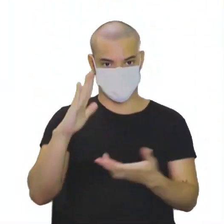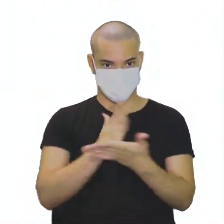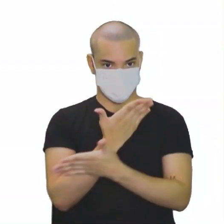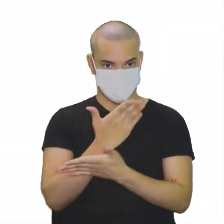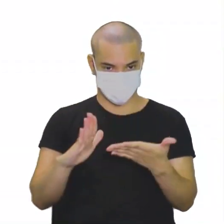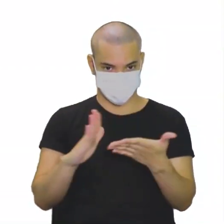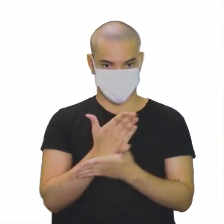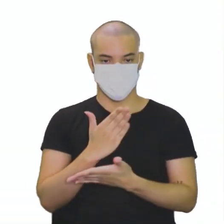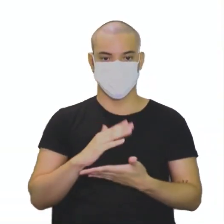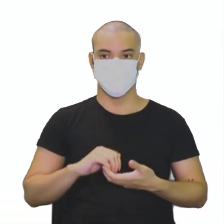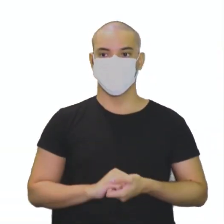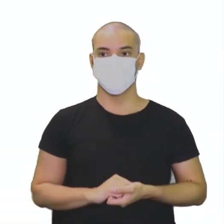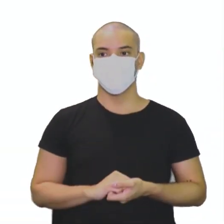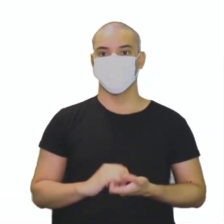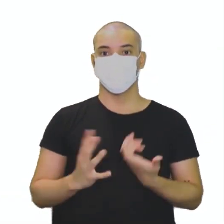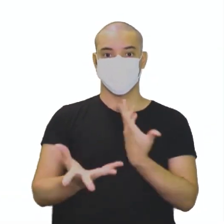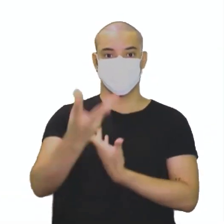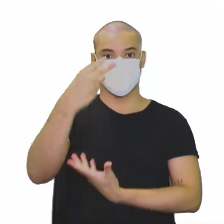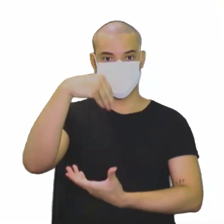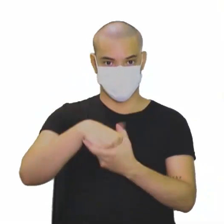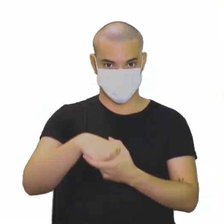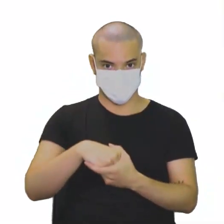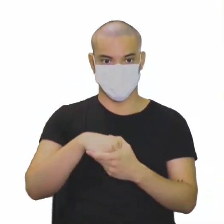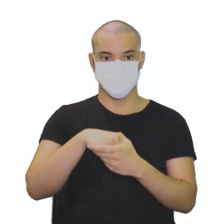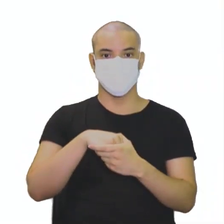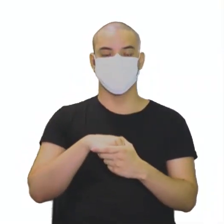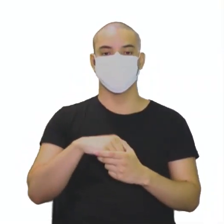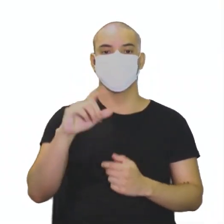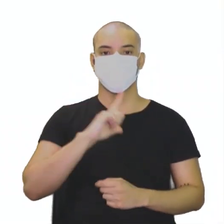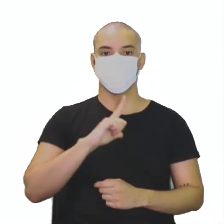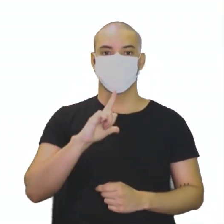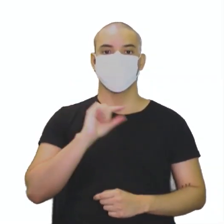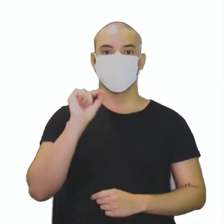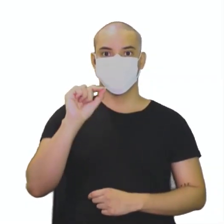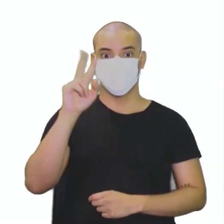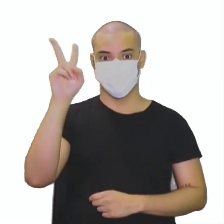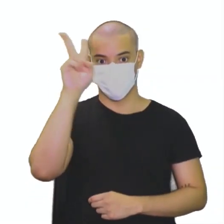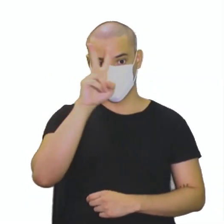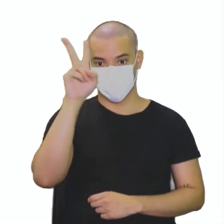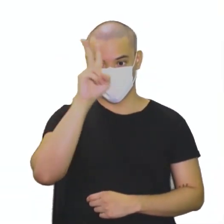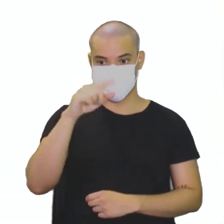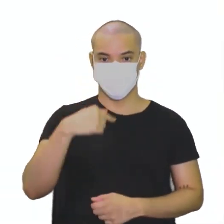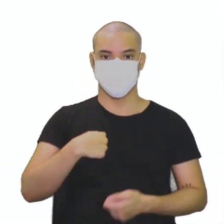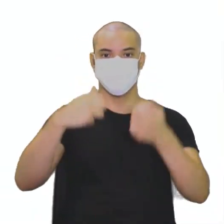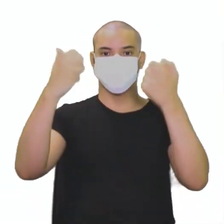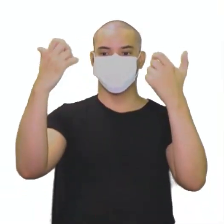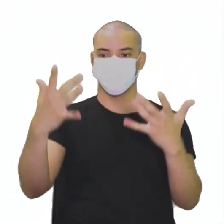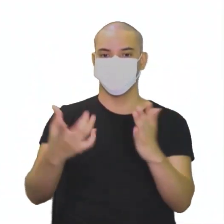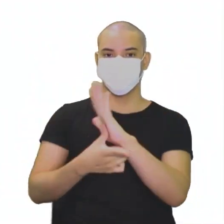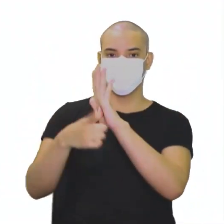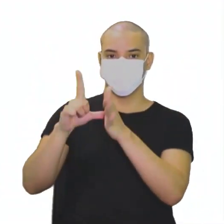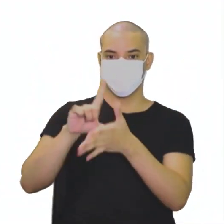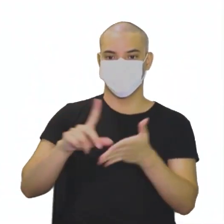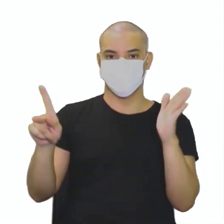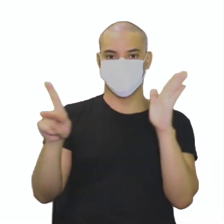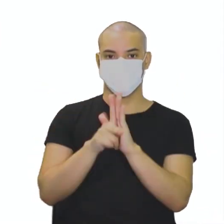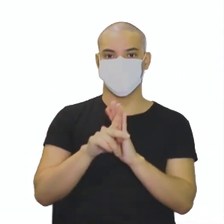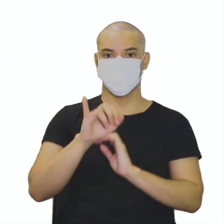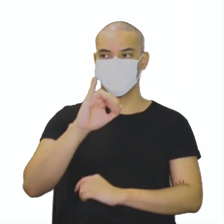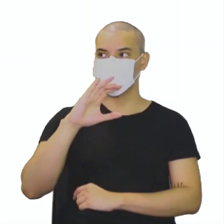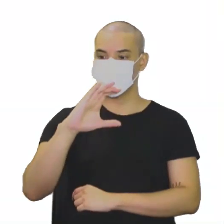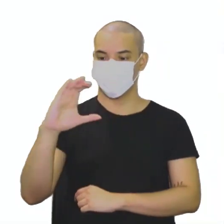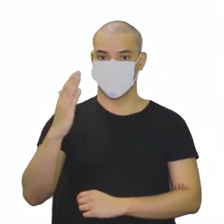só. Então, aqui dentro aí dos sistemas de proteção, só lembrando a parte aí de curto-circuito, que